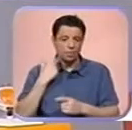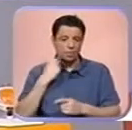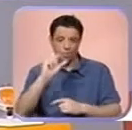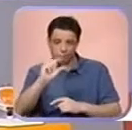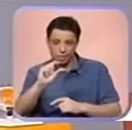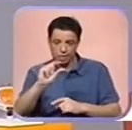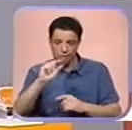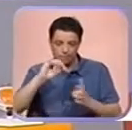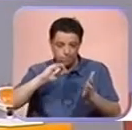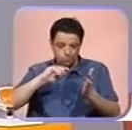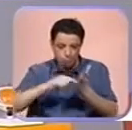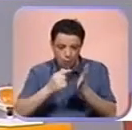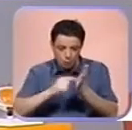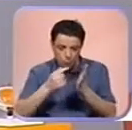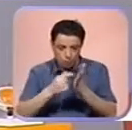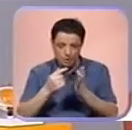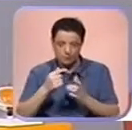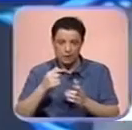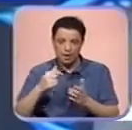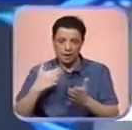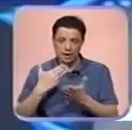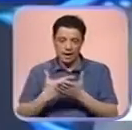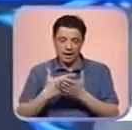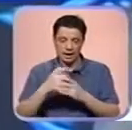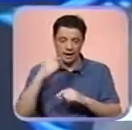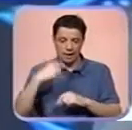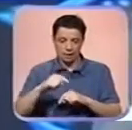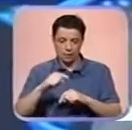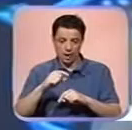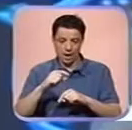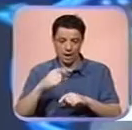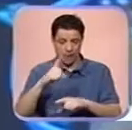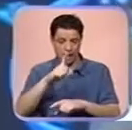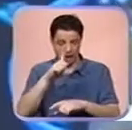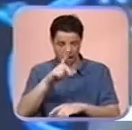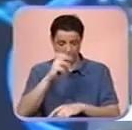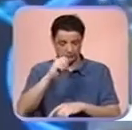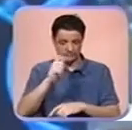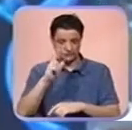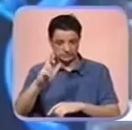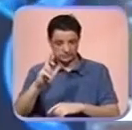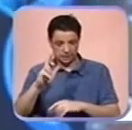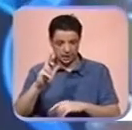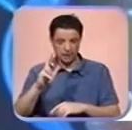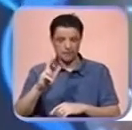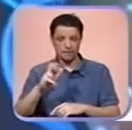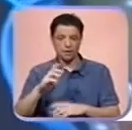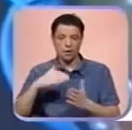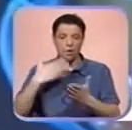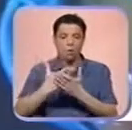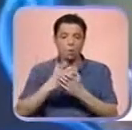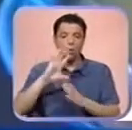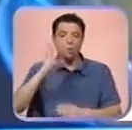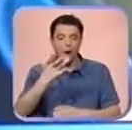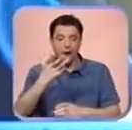são pequeninos spots que nós definimos na máquina de laser. Portanto, o próprio laser... Já percebi. Permite definir qual é o